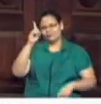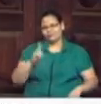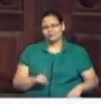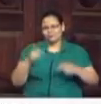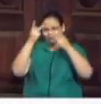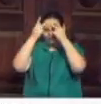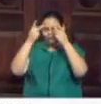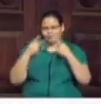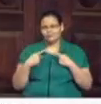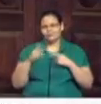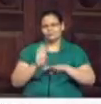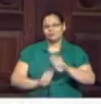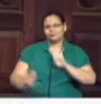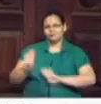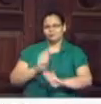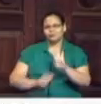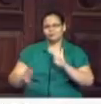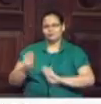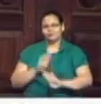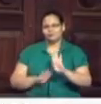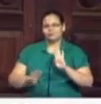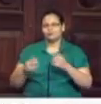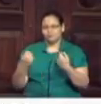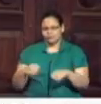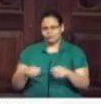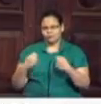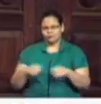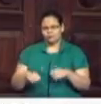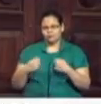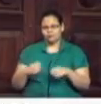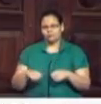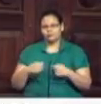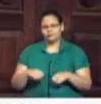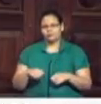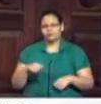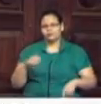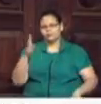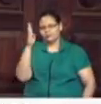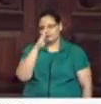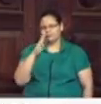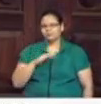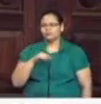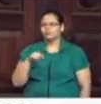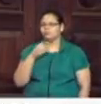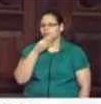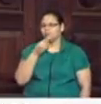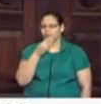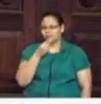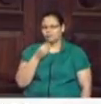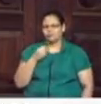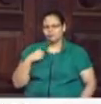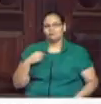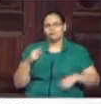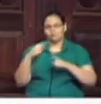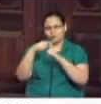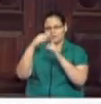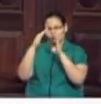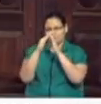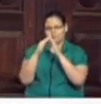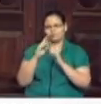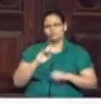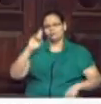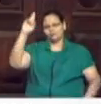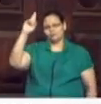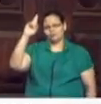humanos e do cuidado com aqueles que mais precisam. Perde o Brasil um grande homem, perde a igreja um grande